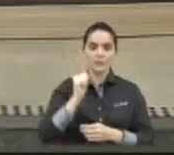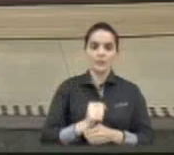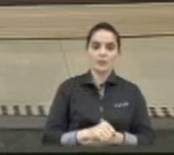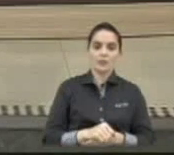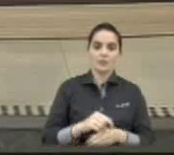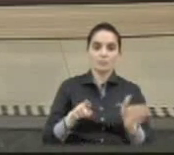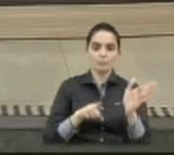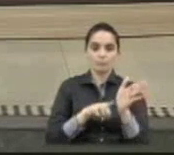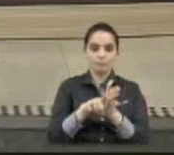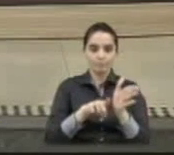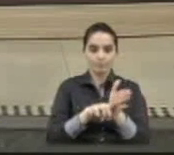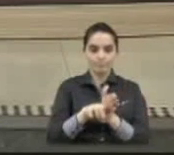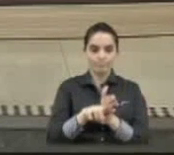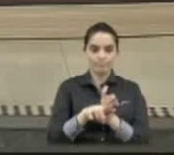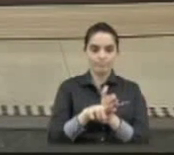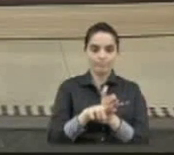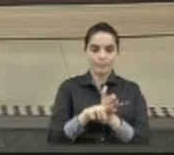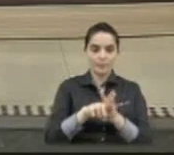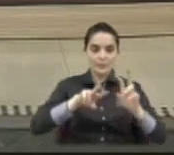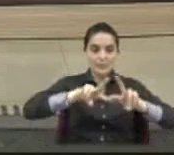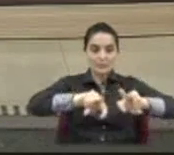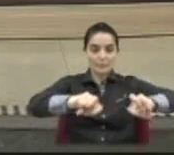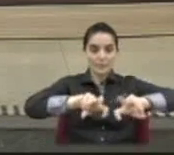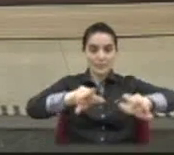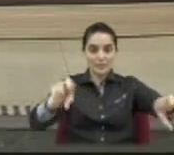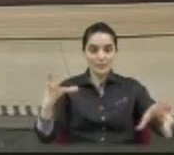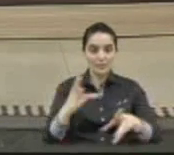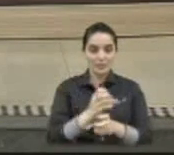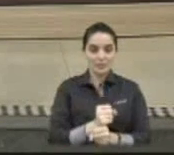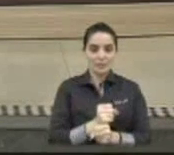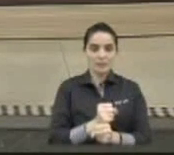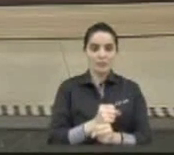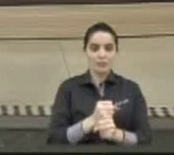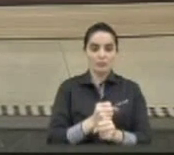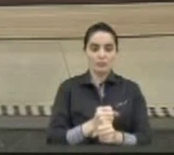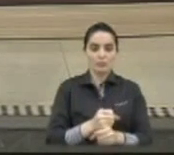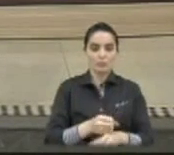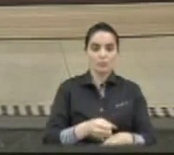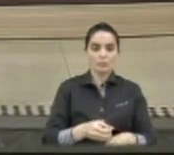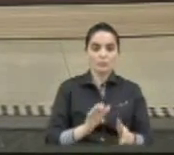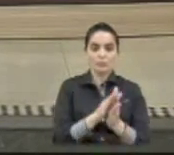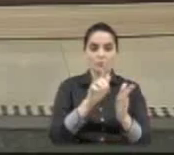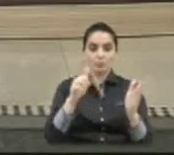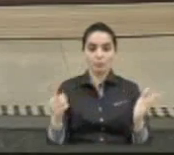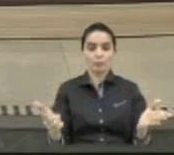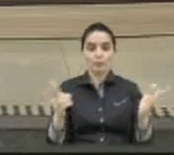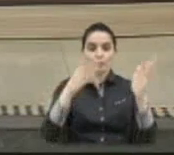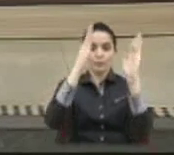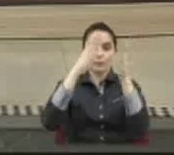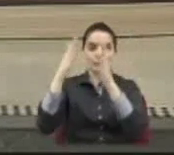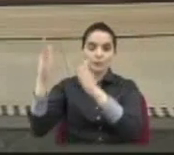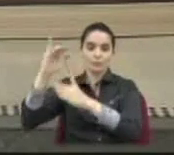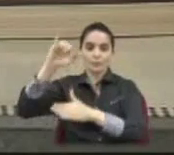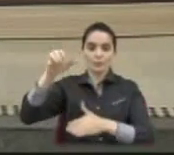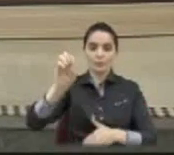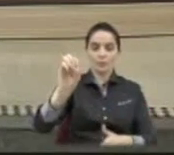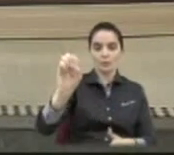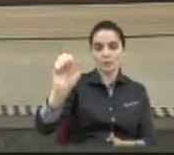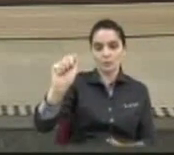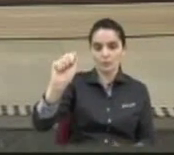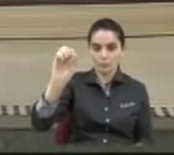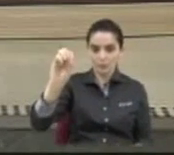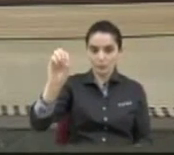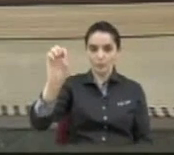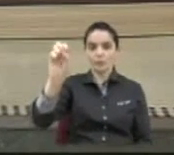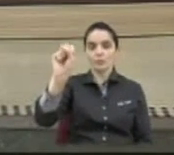José Farid Zane, que perpetua o nome do doutor Olindo de Luca no auditório da Biblioteca Municipal